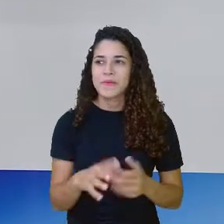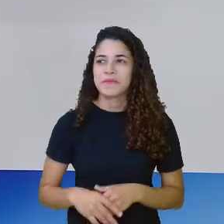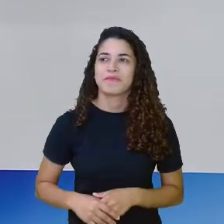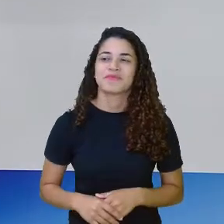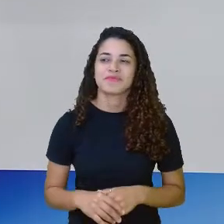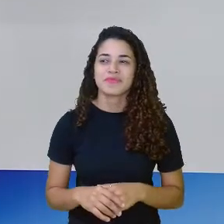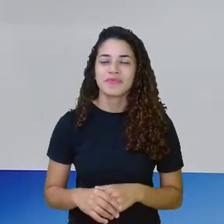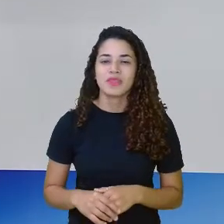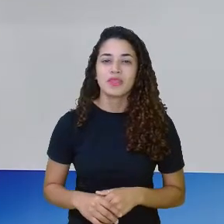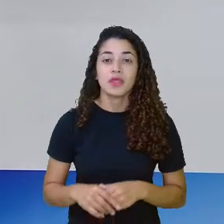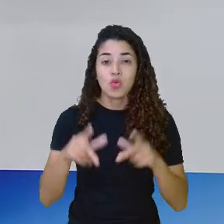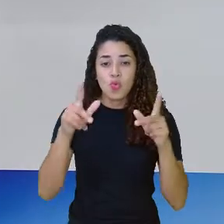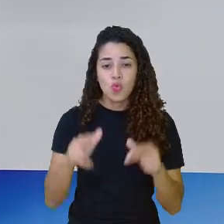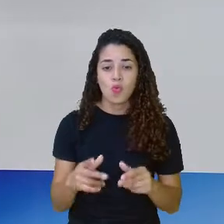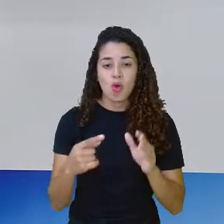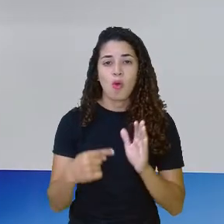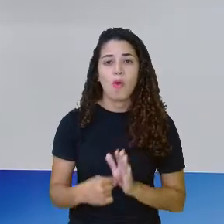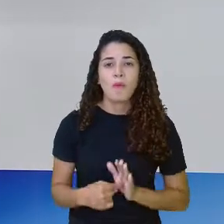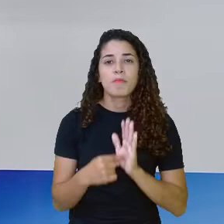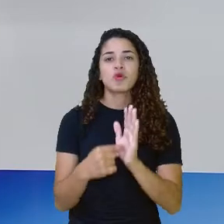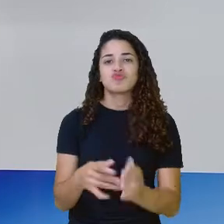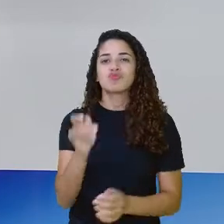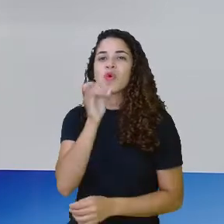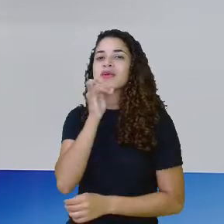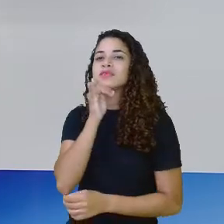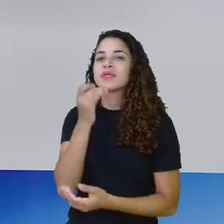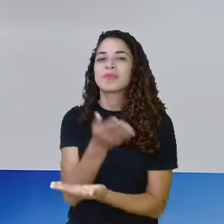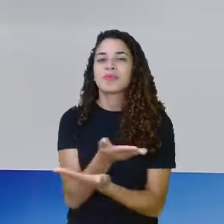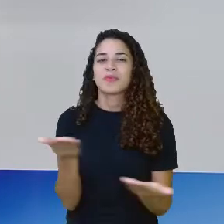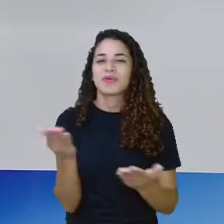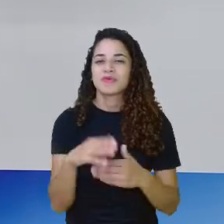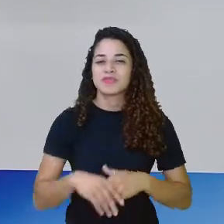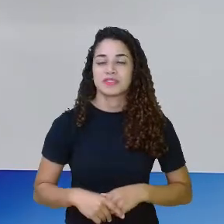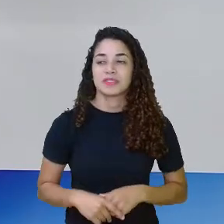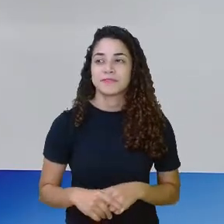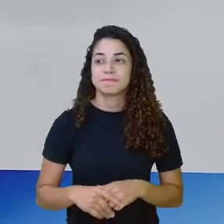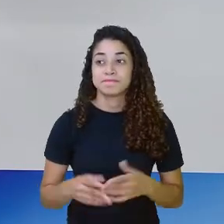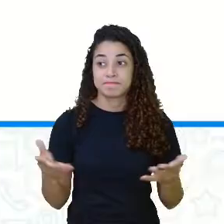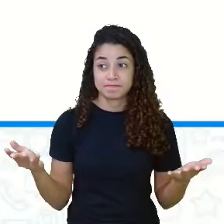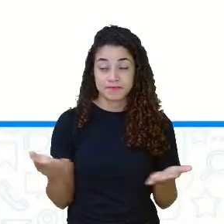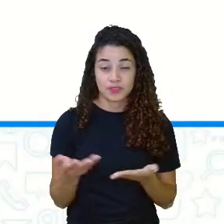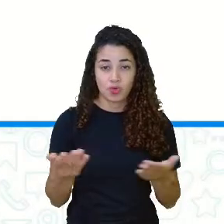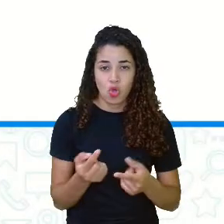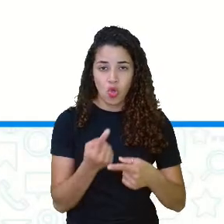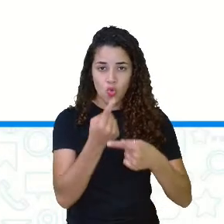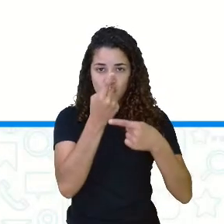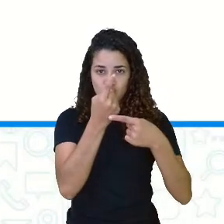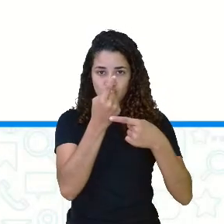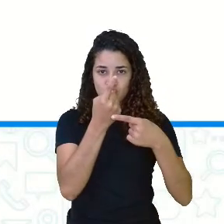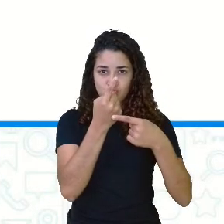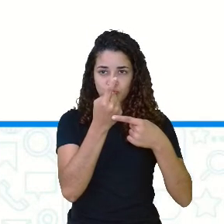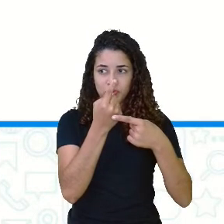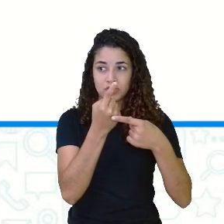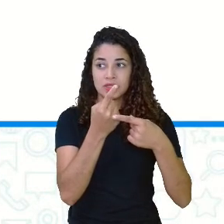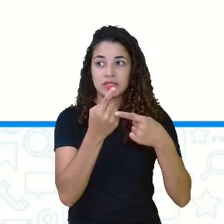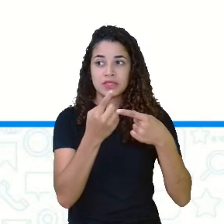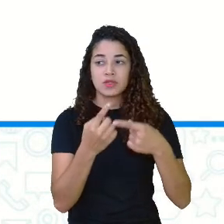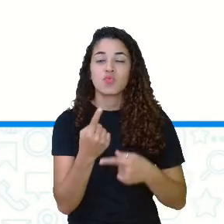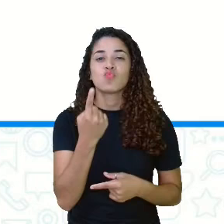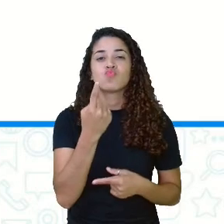eu mostrei ali no exemplo para vocês. E agora, ó, 1/3 é